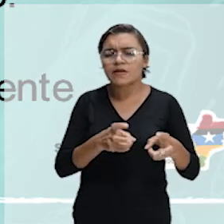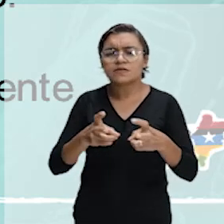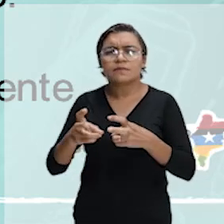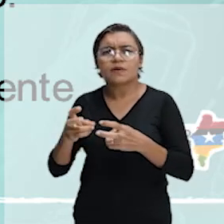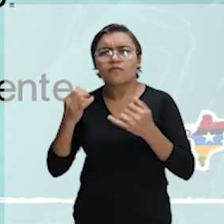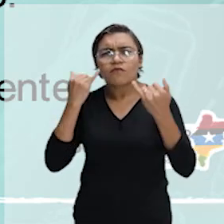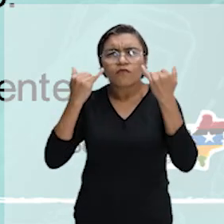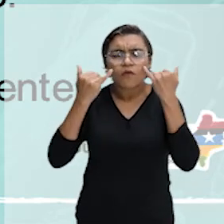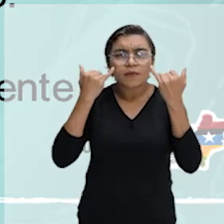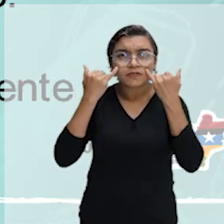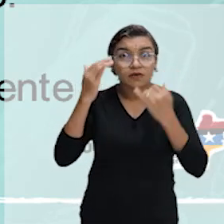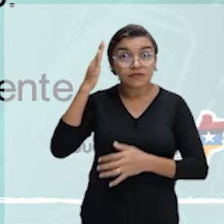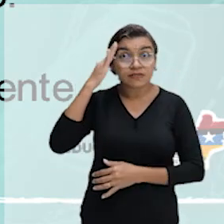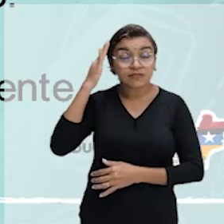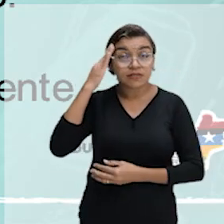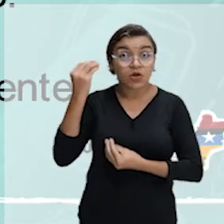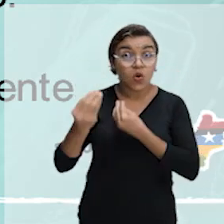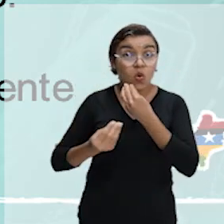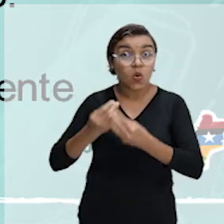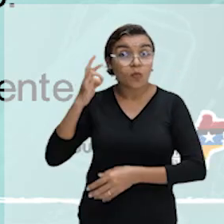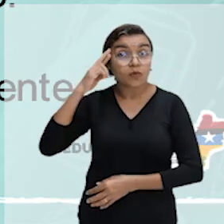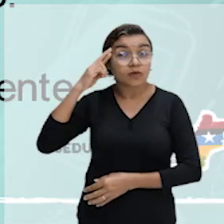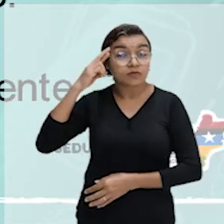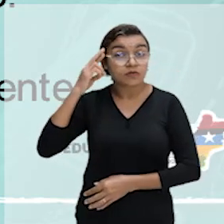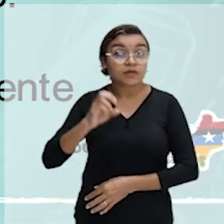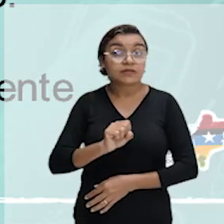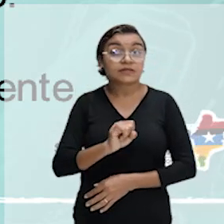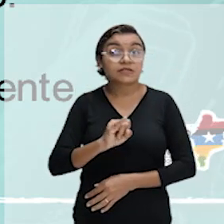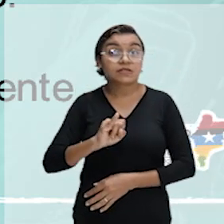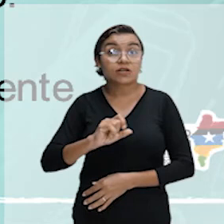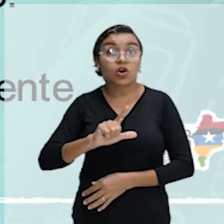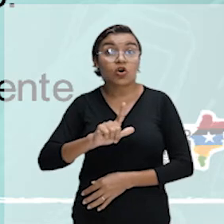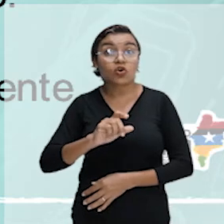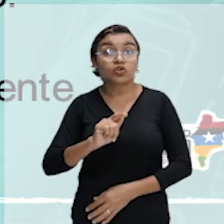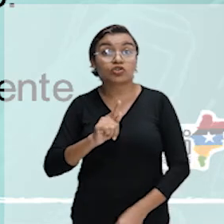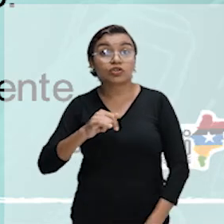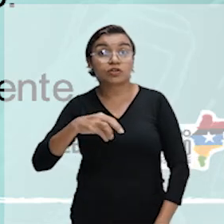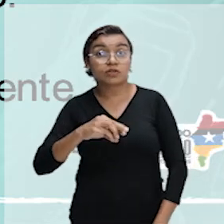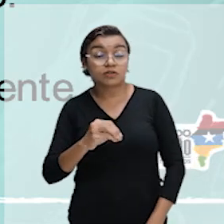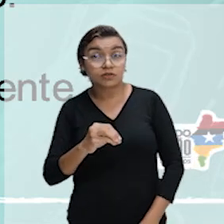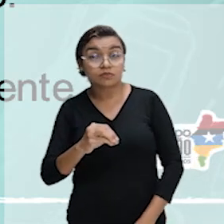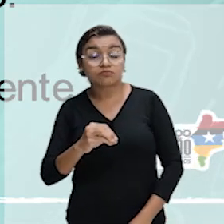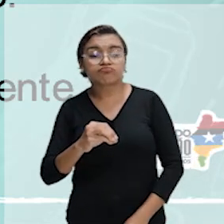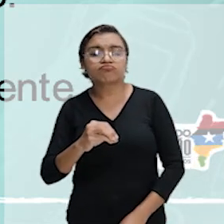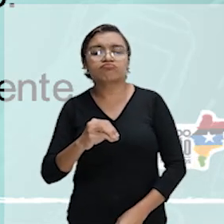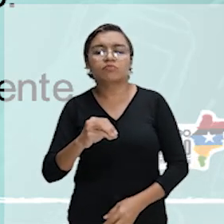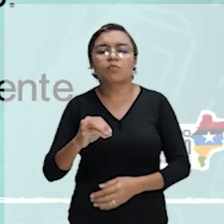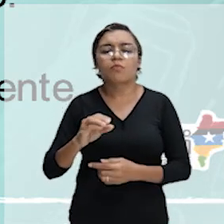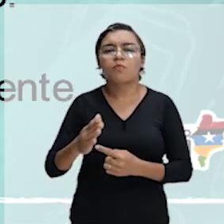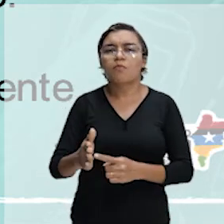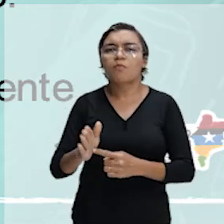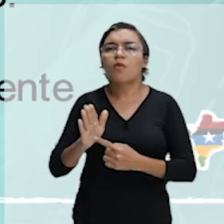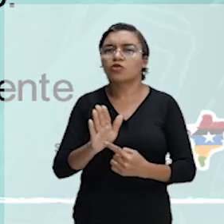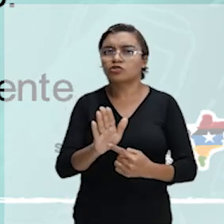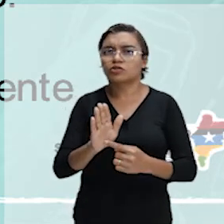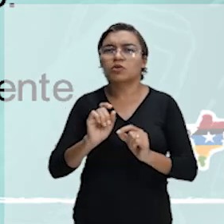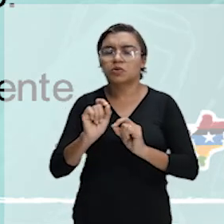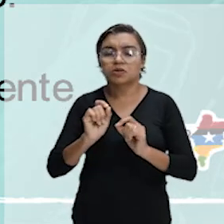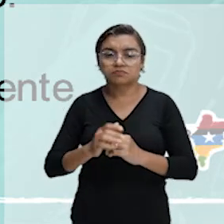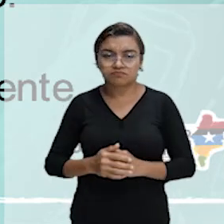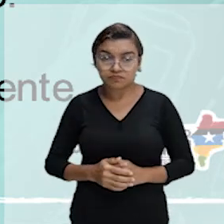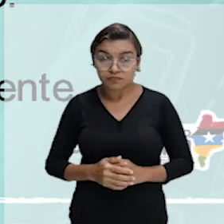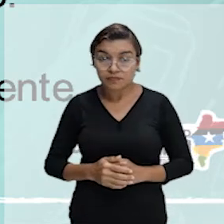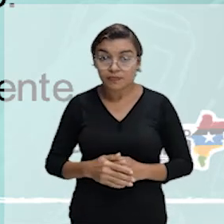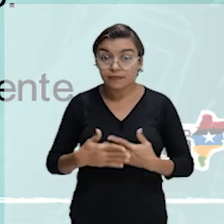está funcionando o raciocínio que este silogismo, que este elemento está fornecendo até nós. A partir dessas premissas é